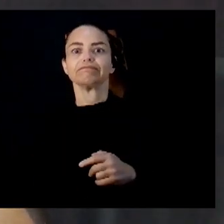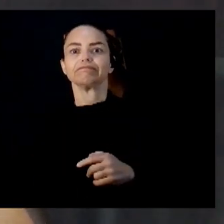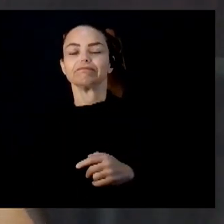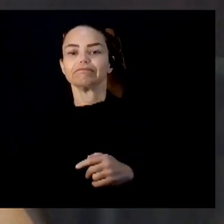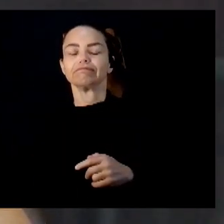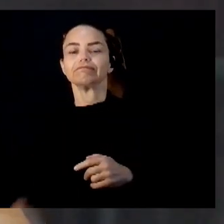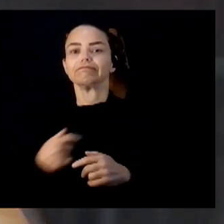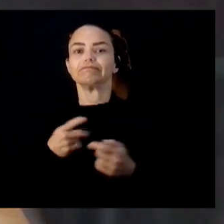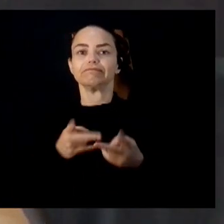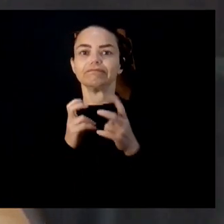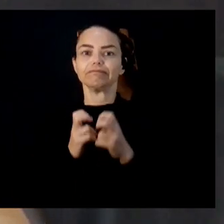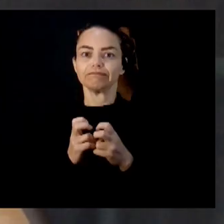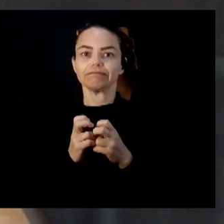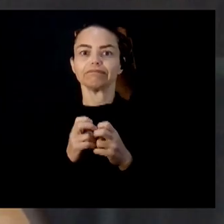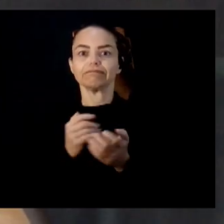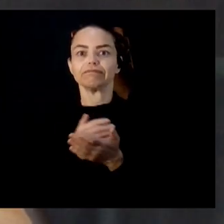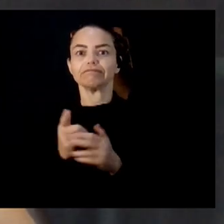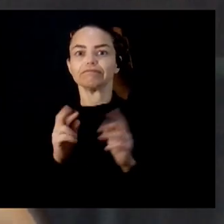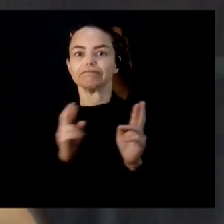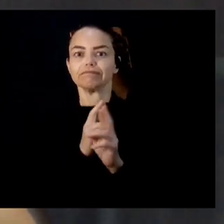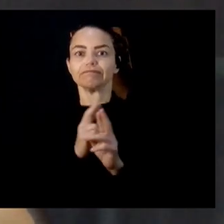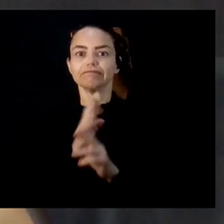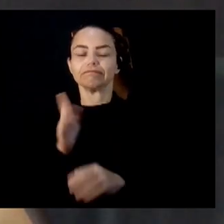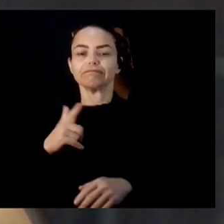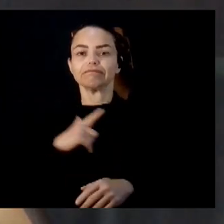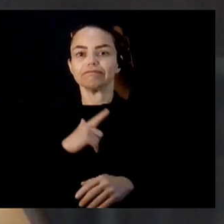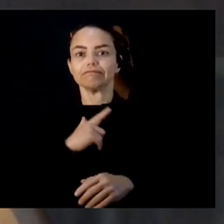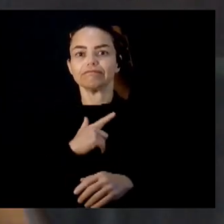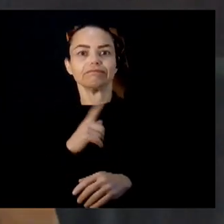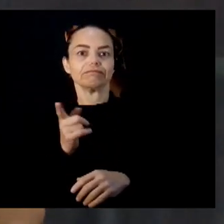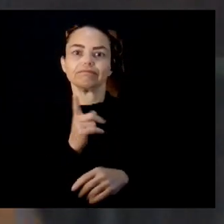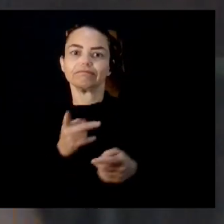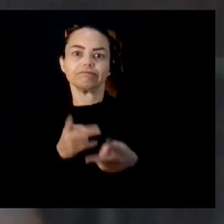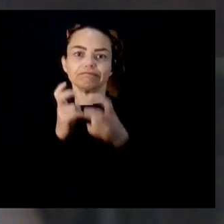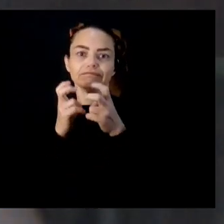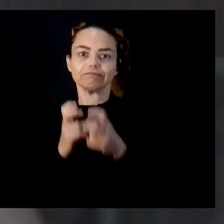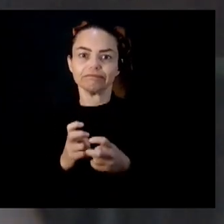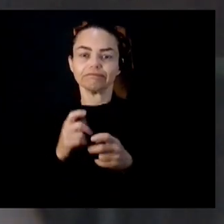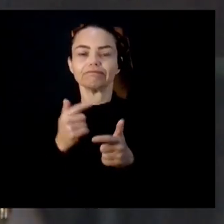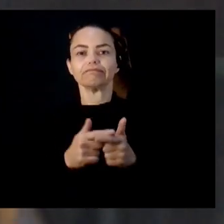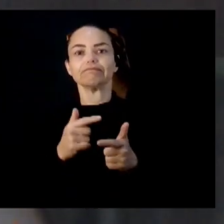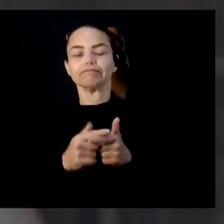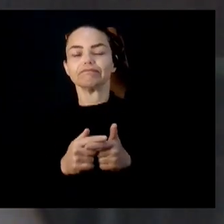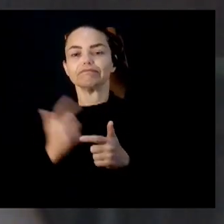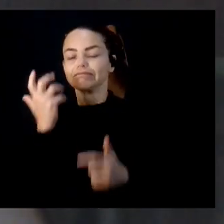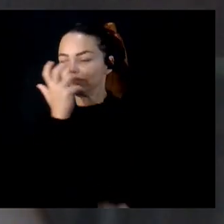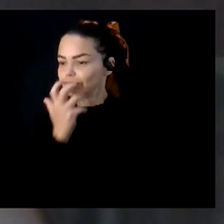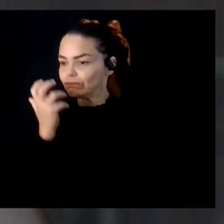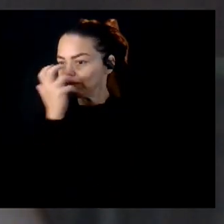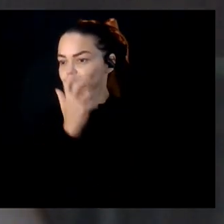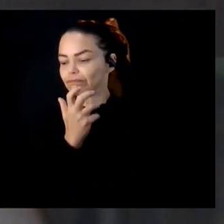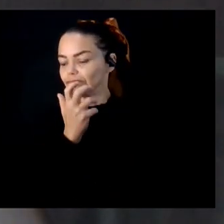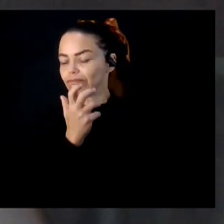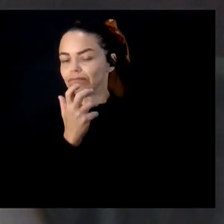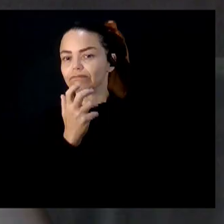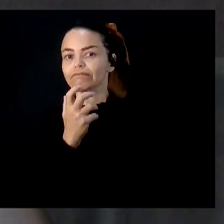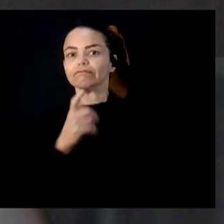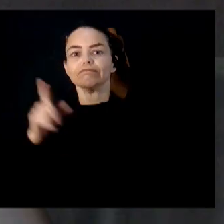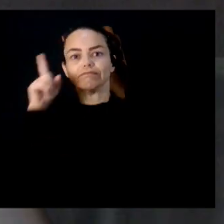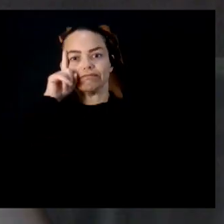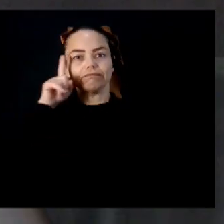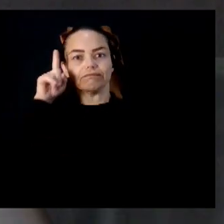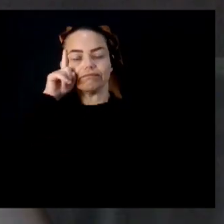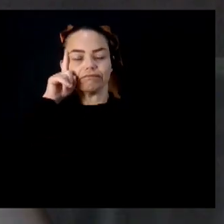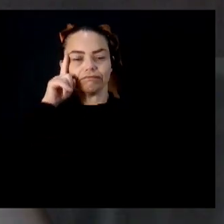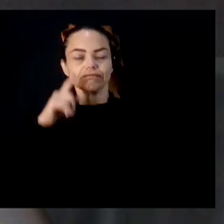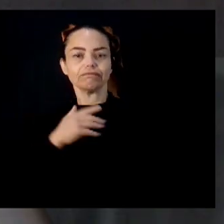no começo da relação já existia. Só que a gente não percebe, porque tem uma paixão ali. A hora que entra na rotina, vai se acomodando todo